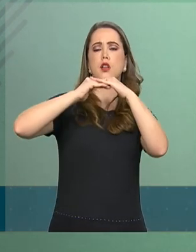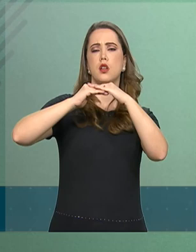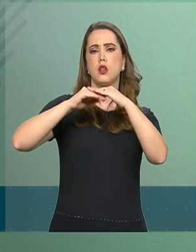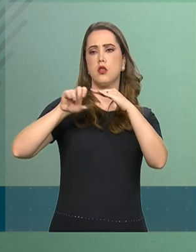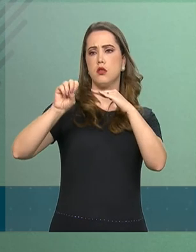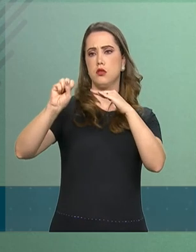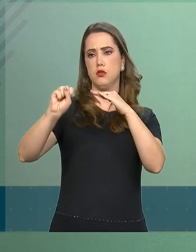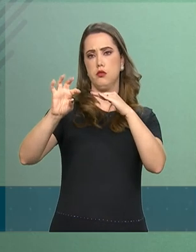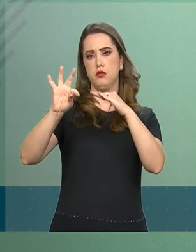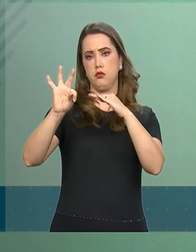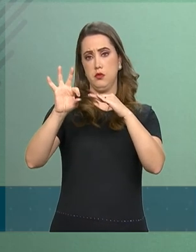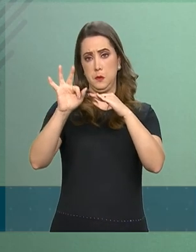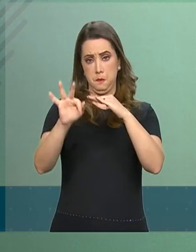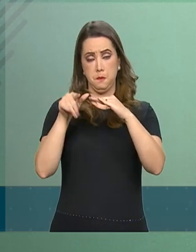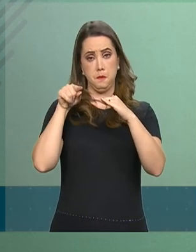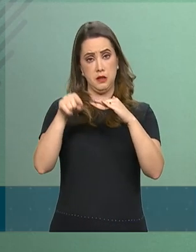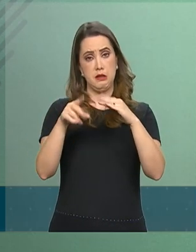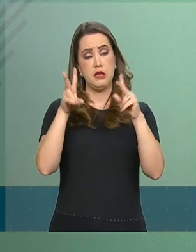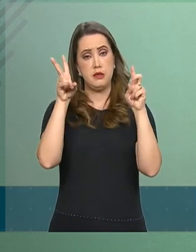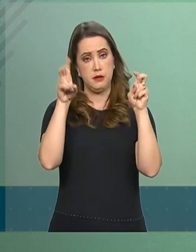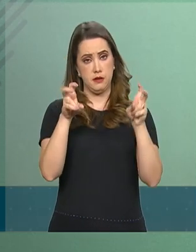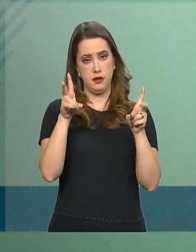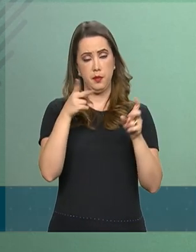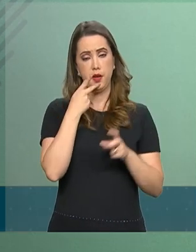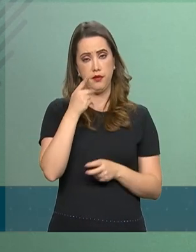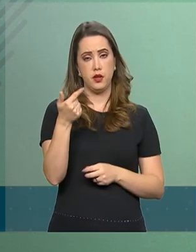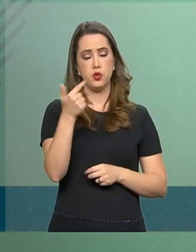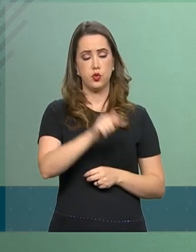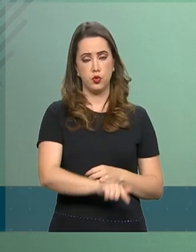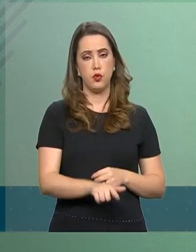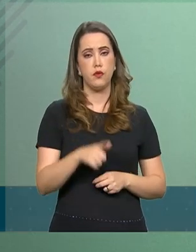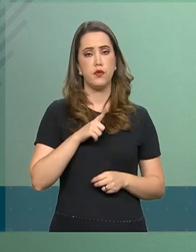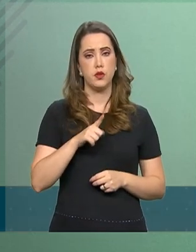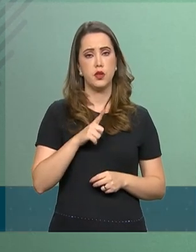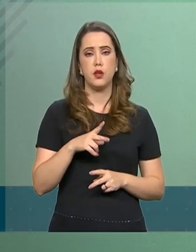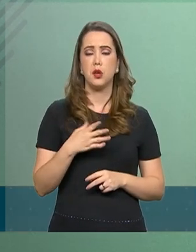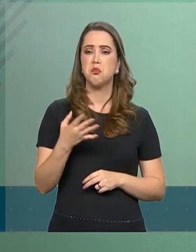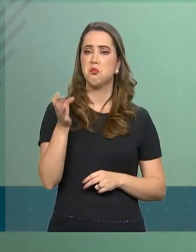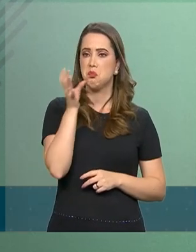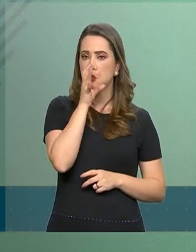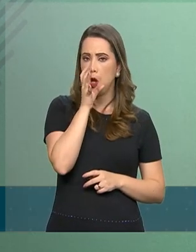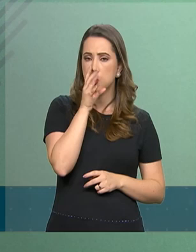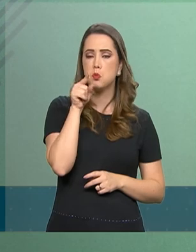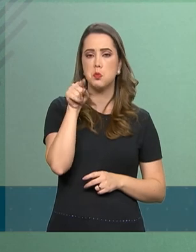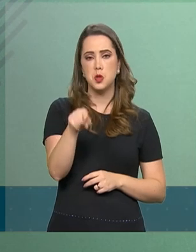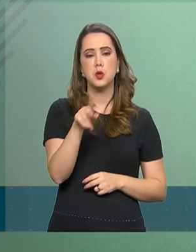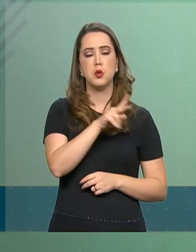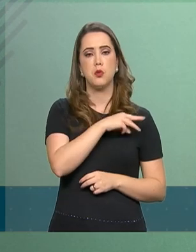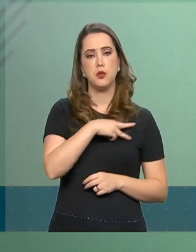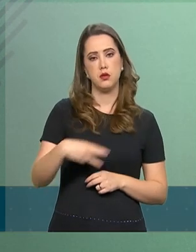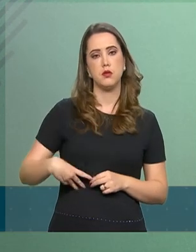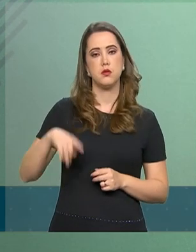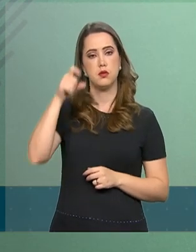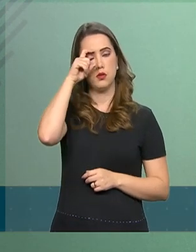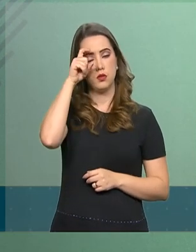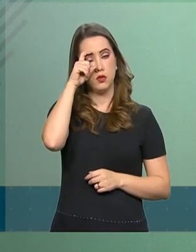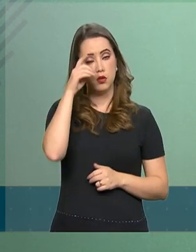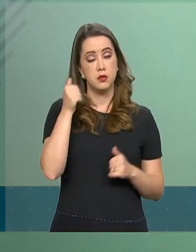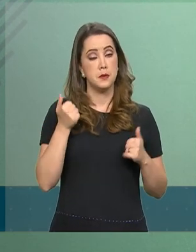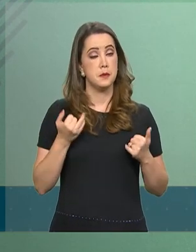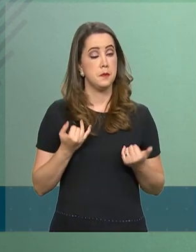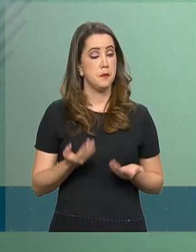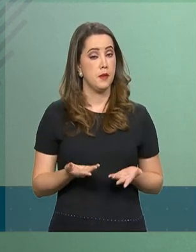federal então nesse contexto ele reforça a sua admiração pelo ministro sérgio moro e